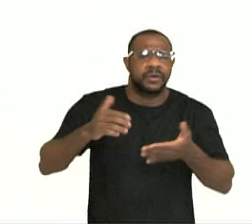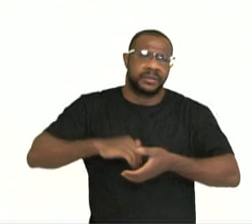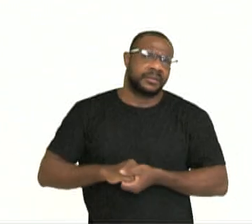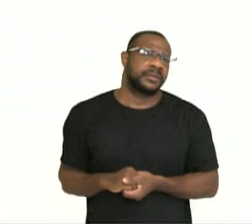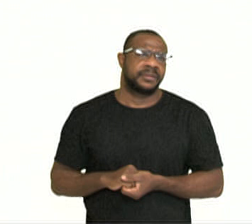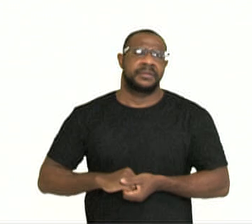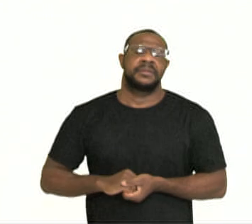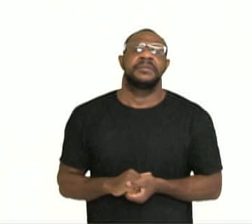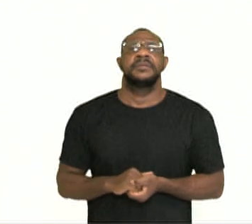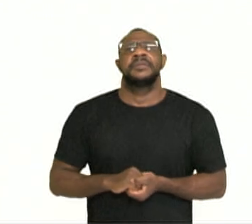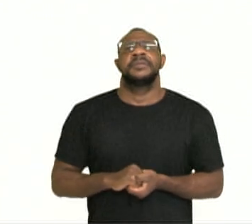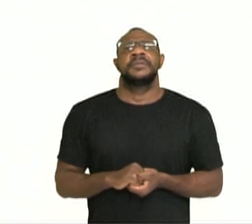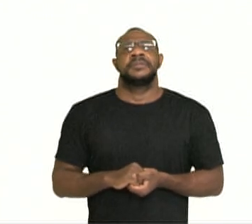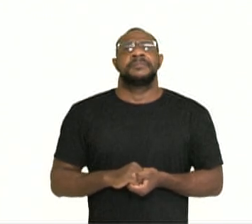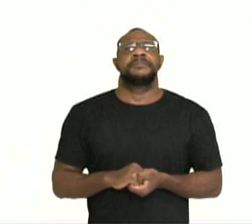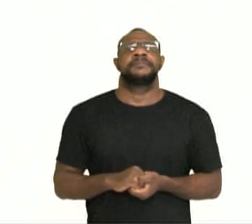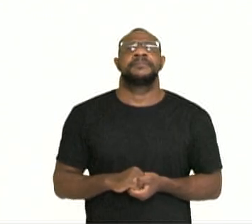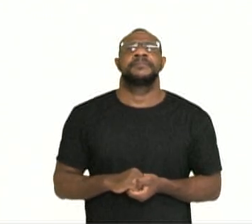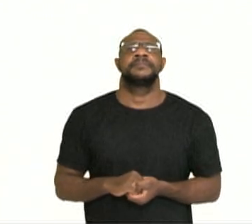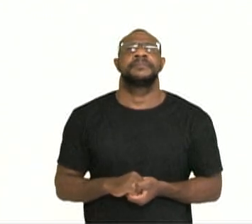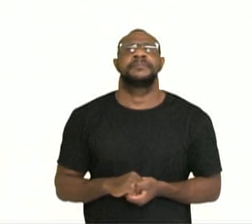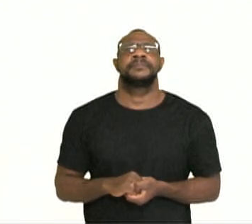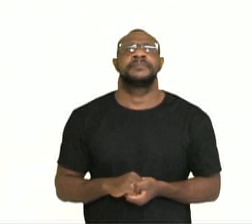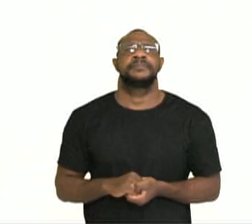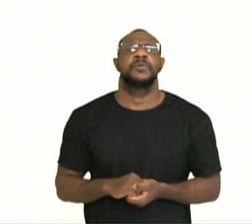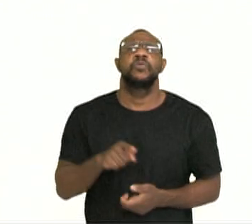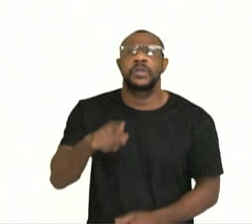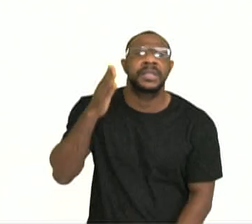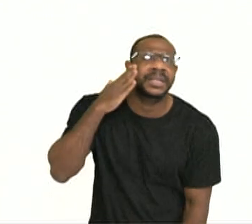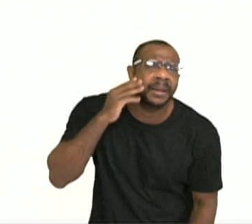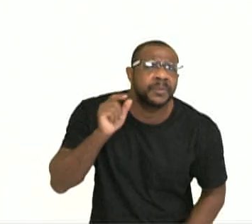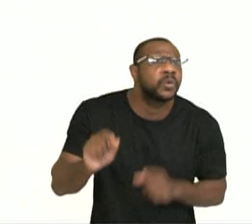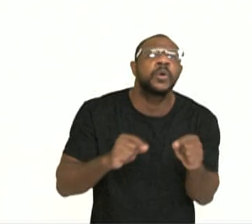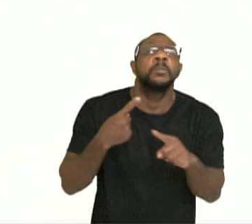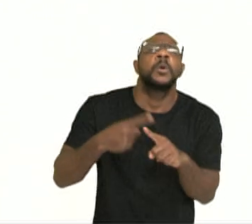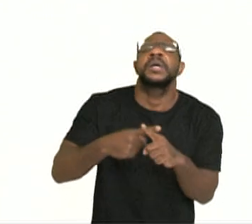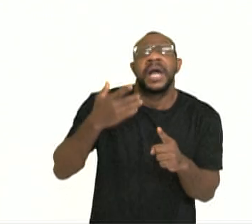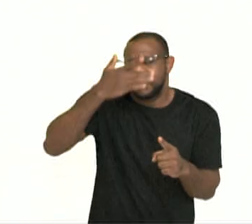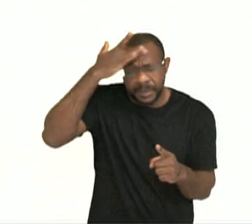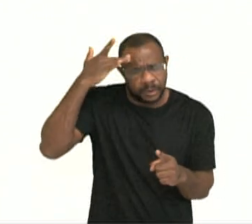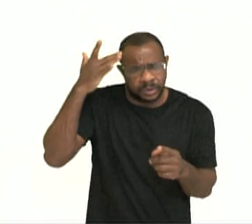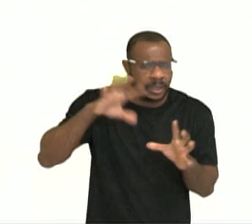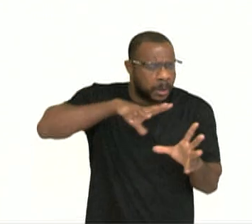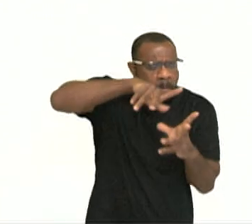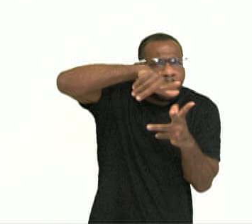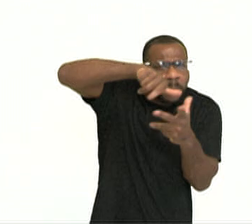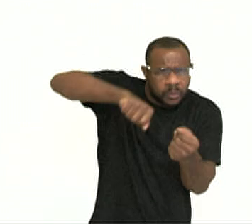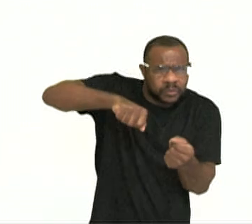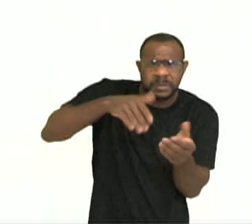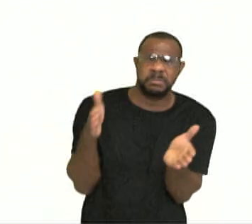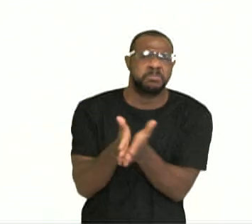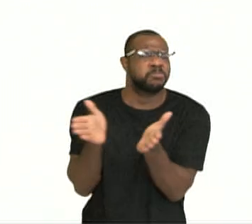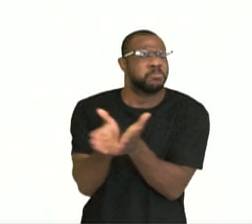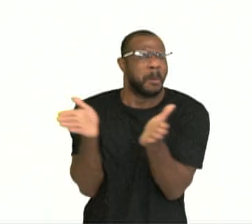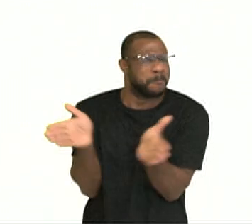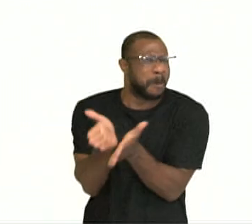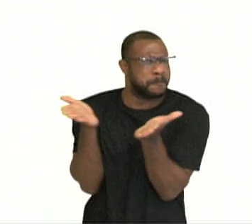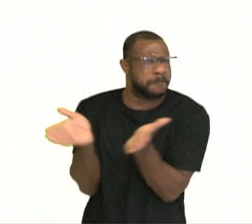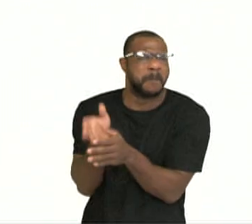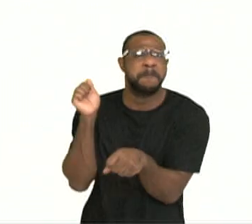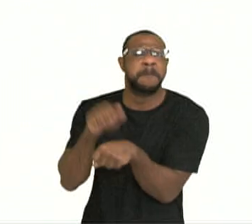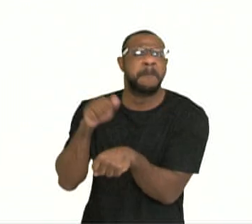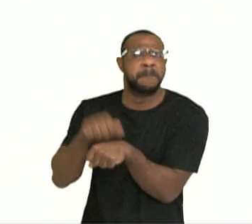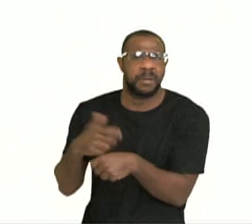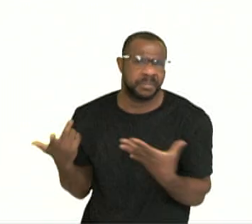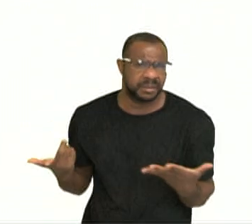que nós pretendemos desenvolver durante a aula. Você sabe o que leva a população mundial à pobreza extrema? Ou à extrema